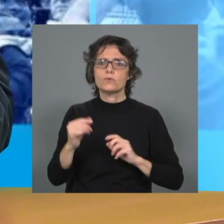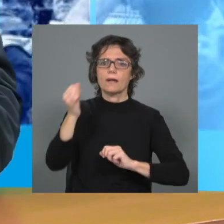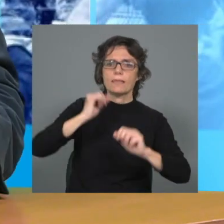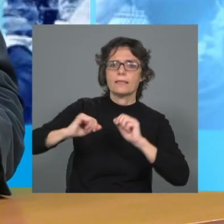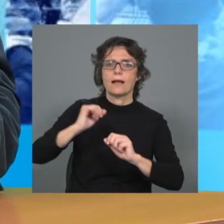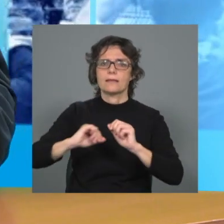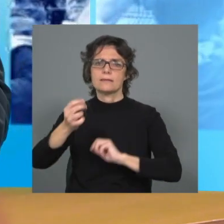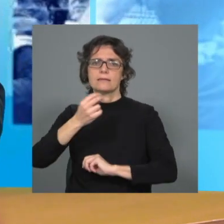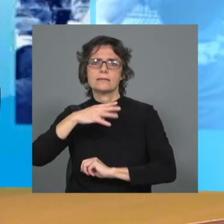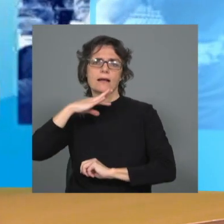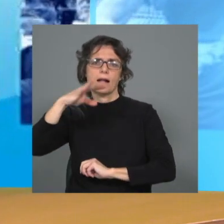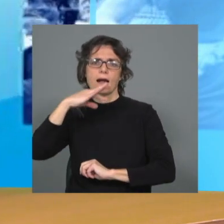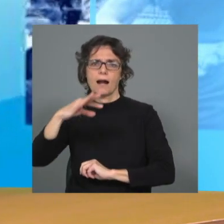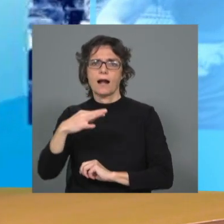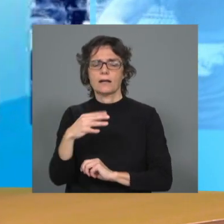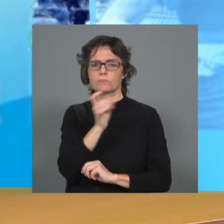ter canto, não é?